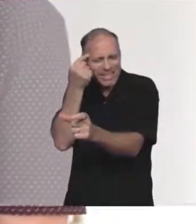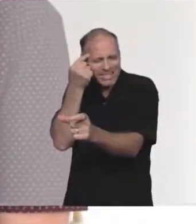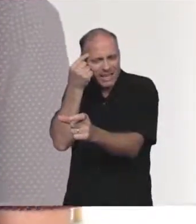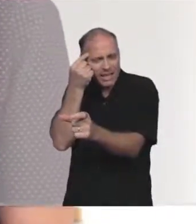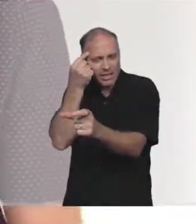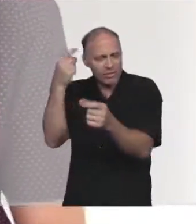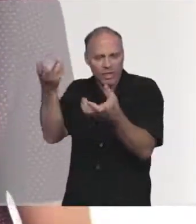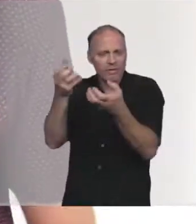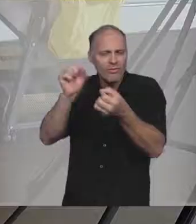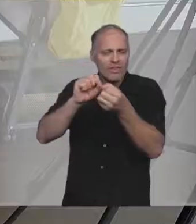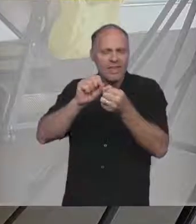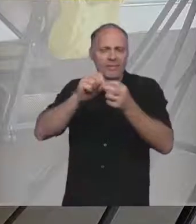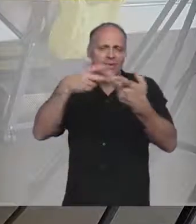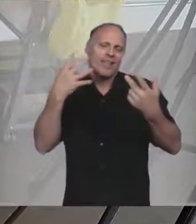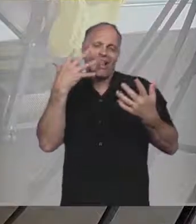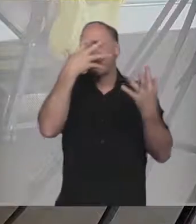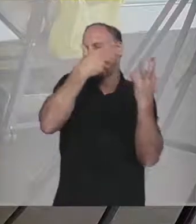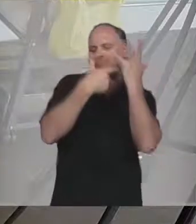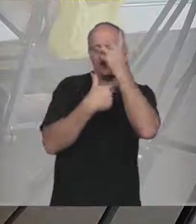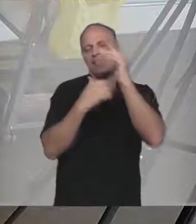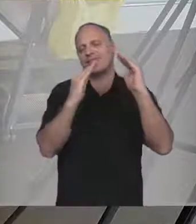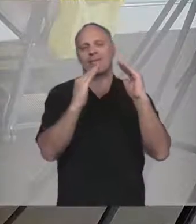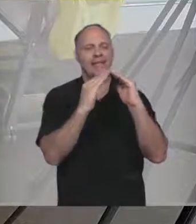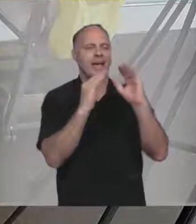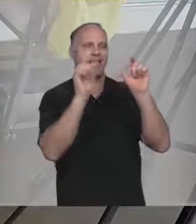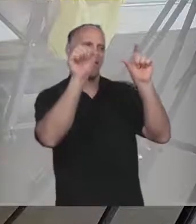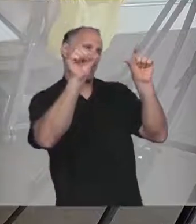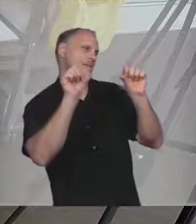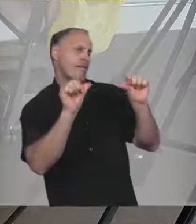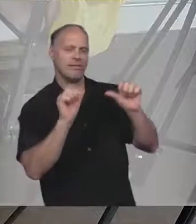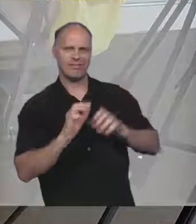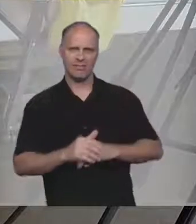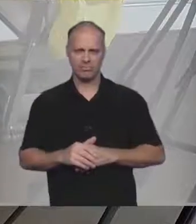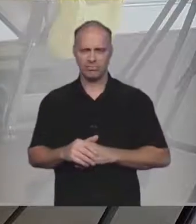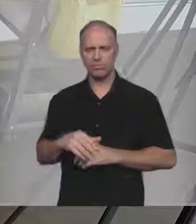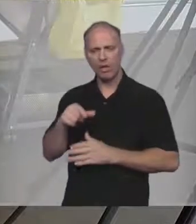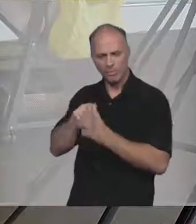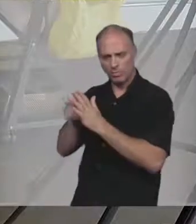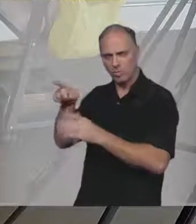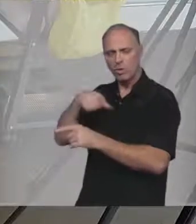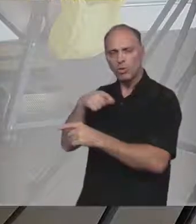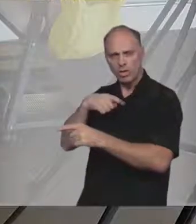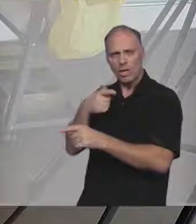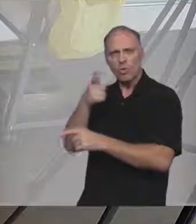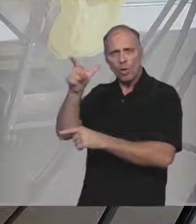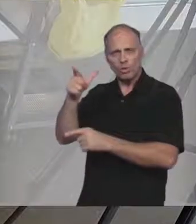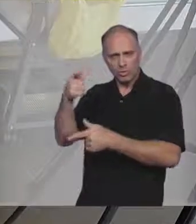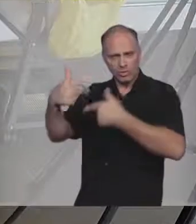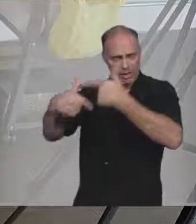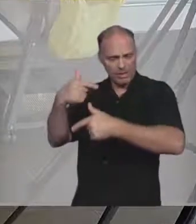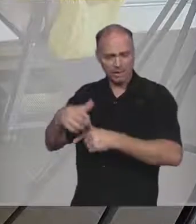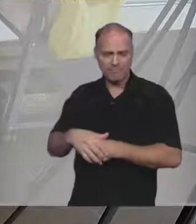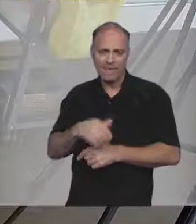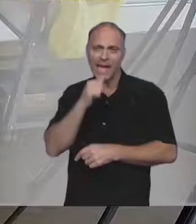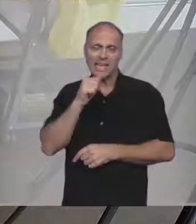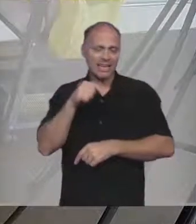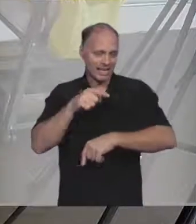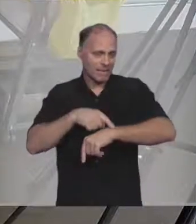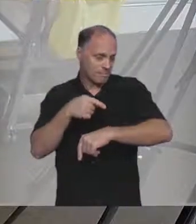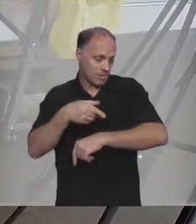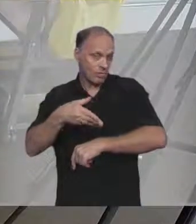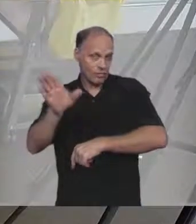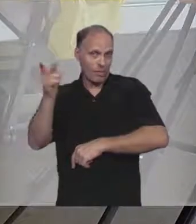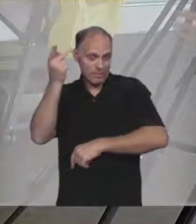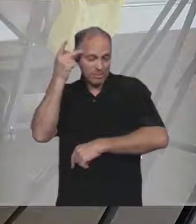decoração de um ambiente. Tu tem algum outro trabalho? Aí, casualmente, eu comecei um caderno, logo que eu cheguei em São